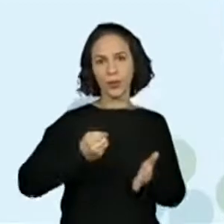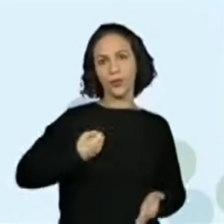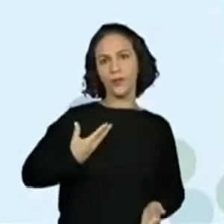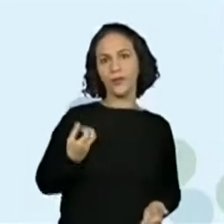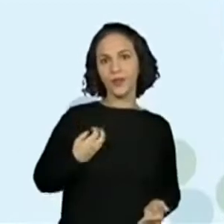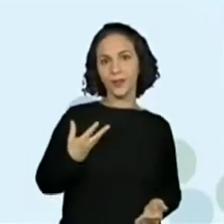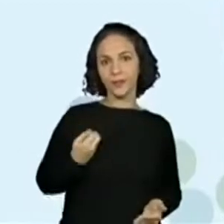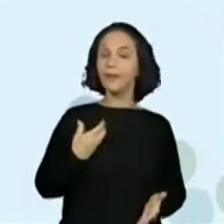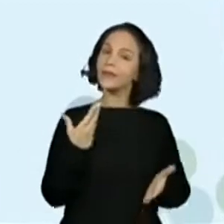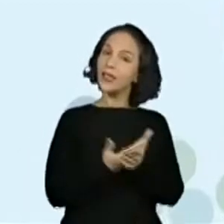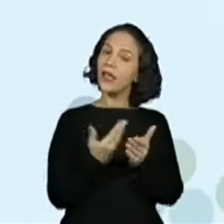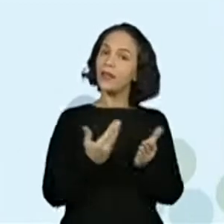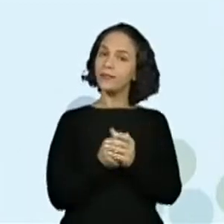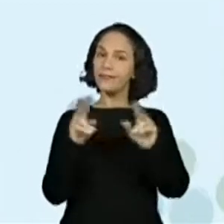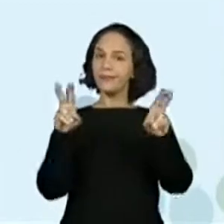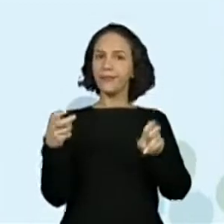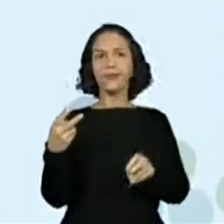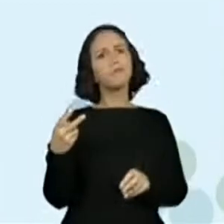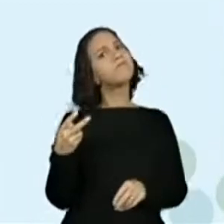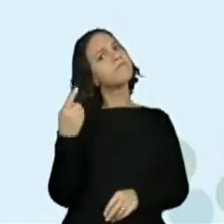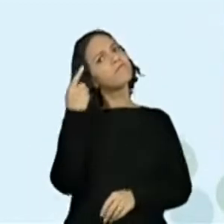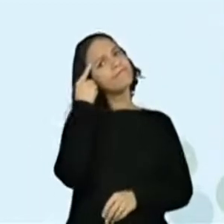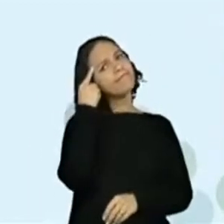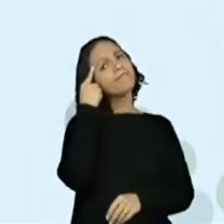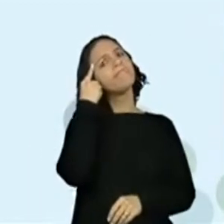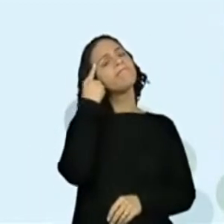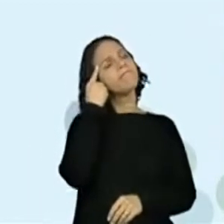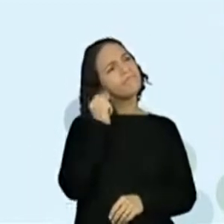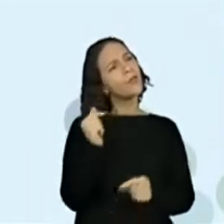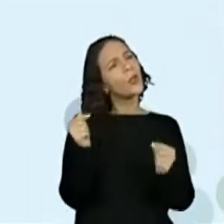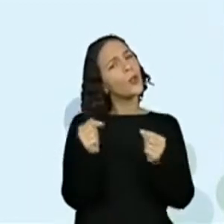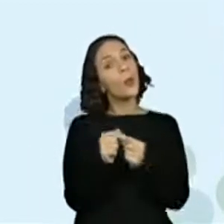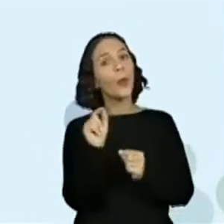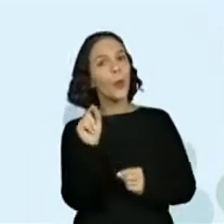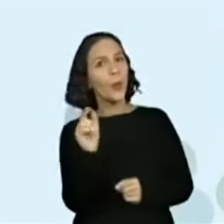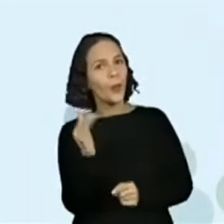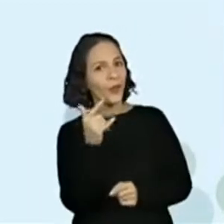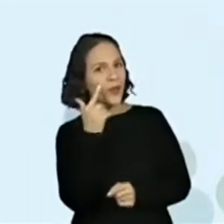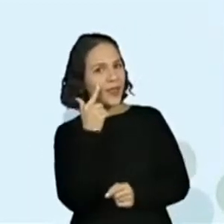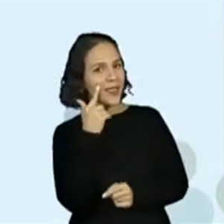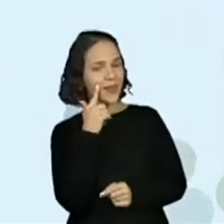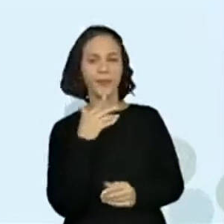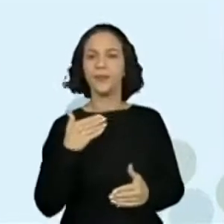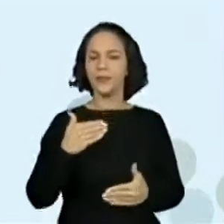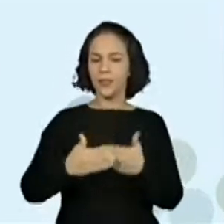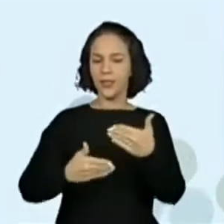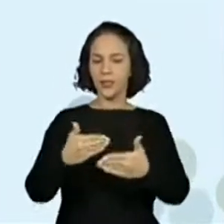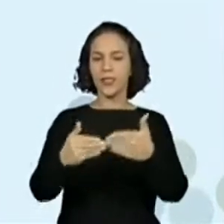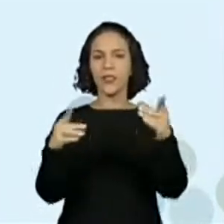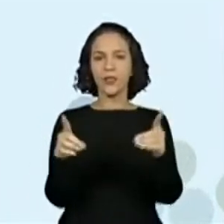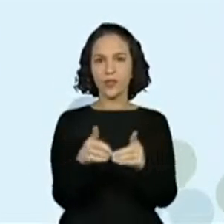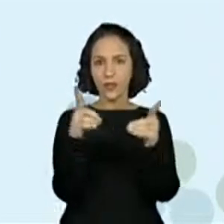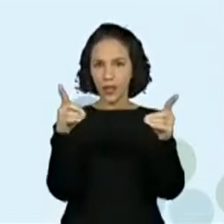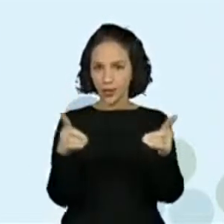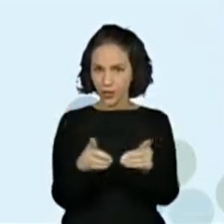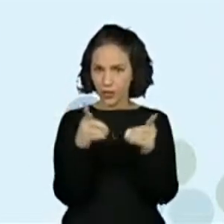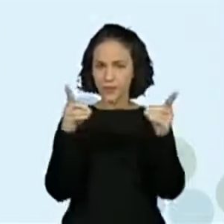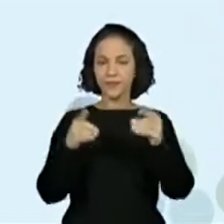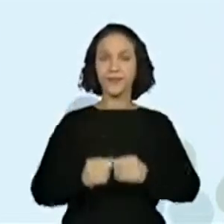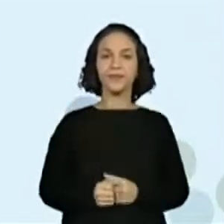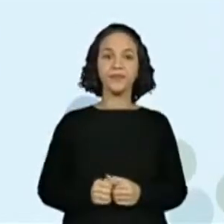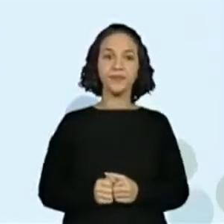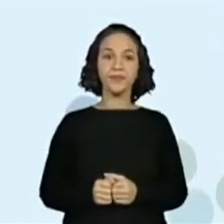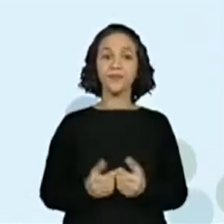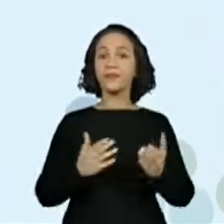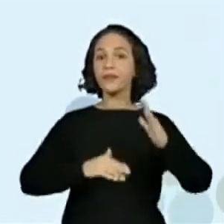aula. Isso mesmo. E olha que título sugestivo, não é? Estamos aí dando sequência à nossa sequência didática. E a